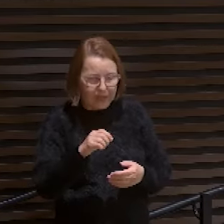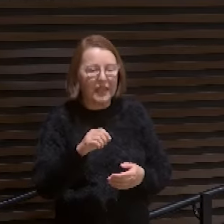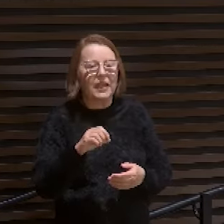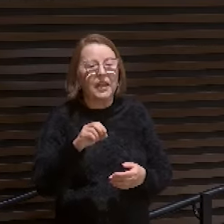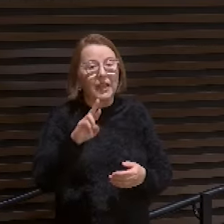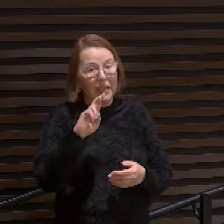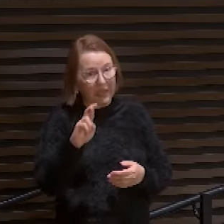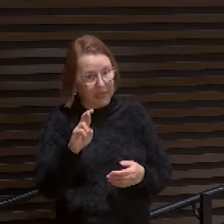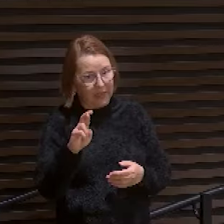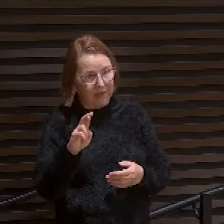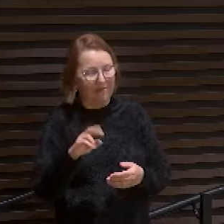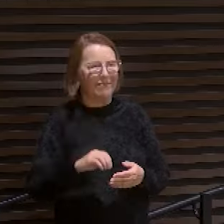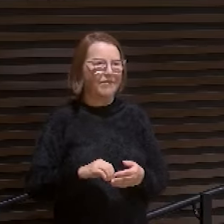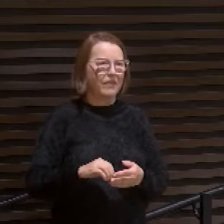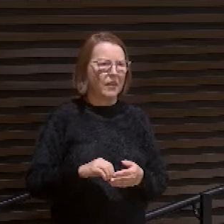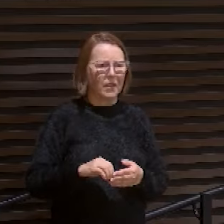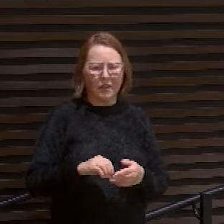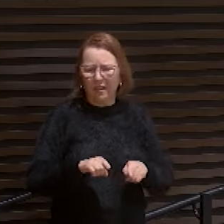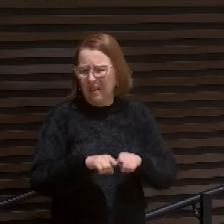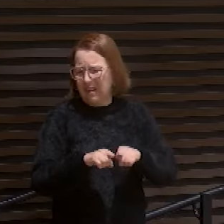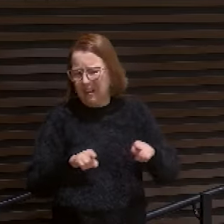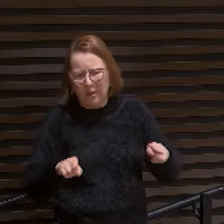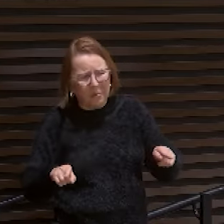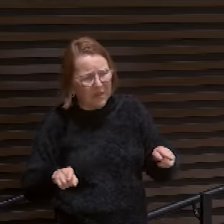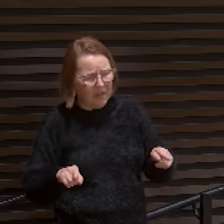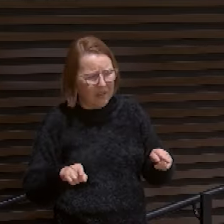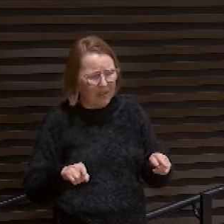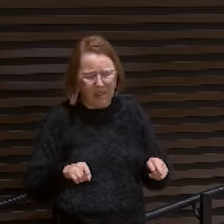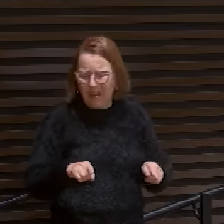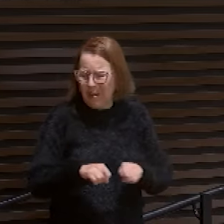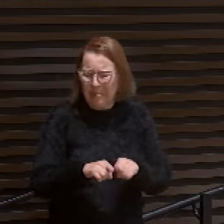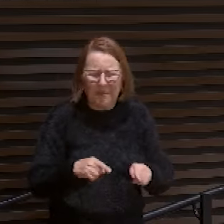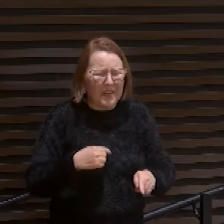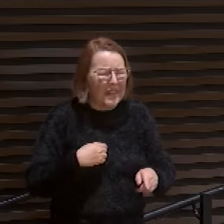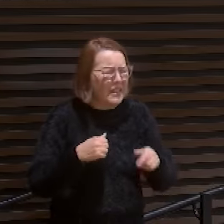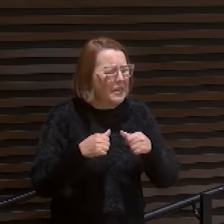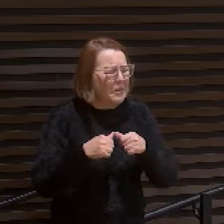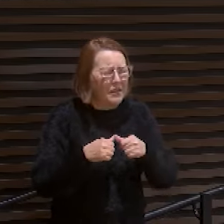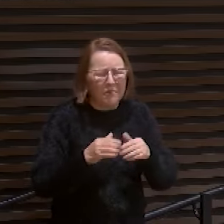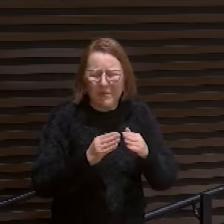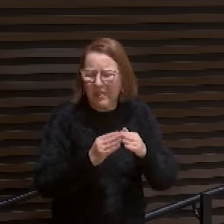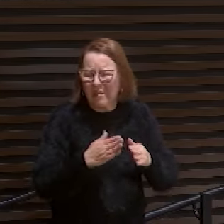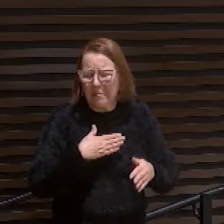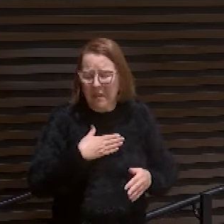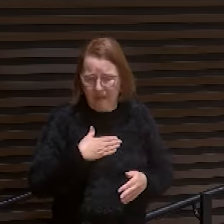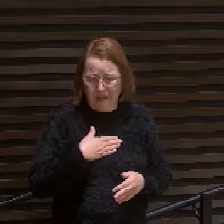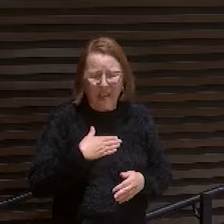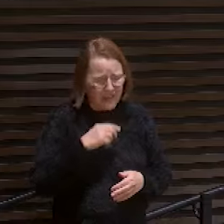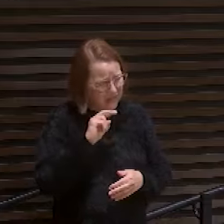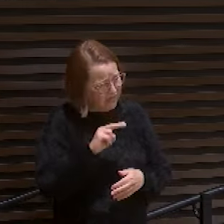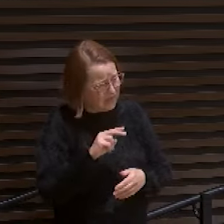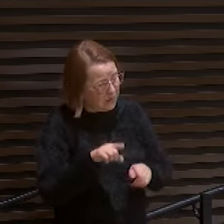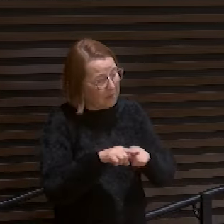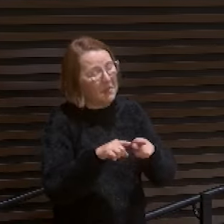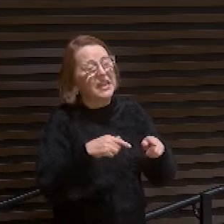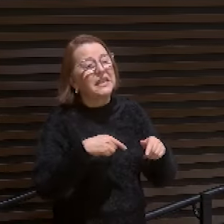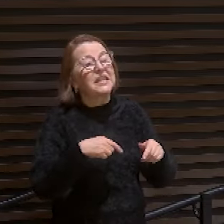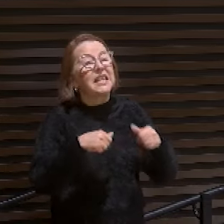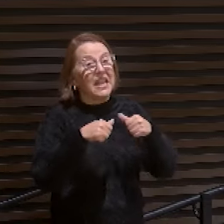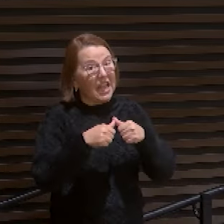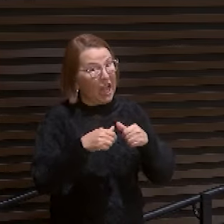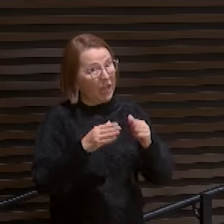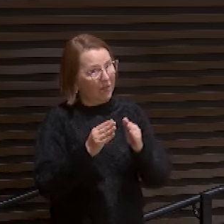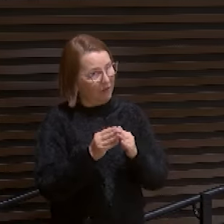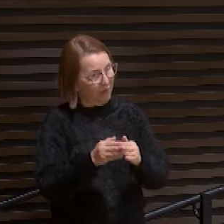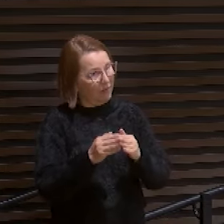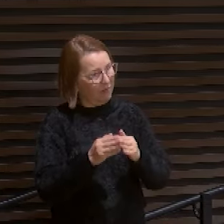João Rodrigues. Mas esse barco foi... Sim, estou vendo o JR aqui, mas esse barco só